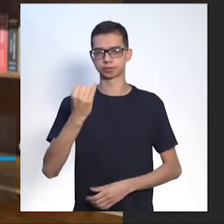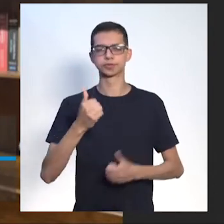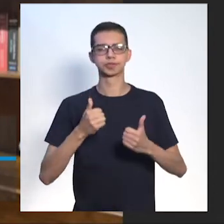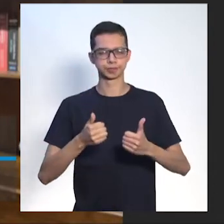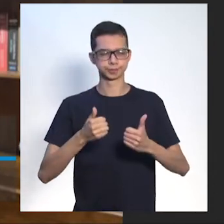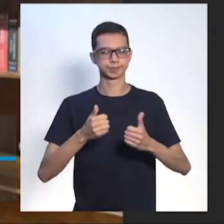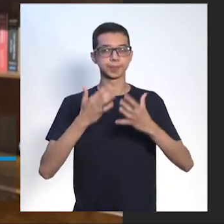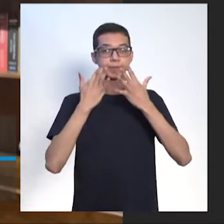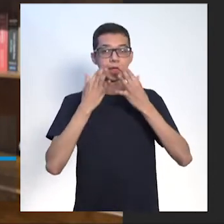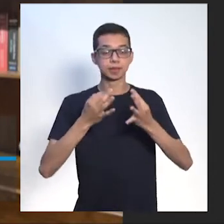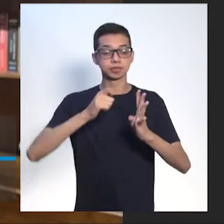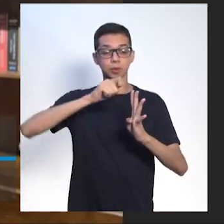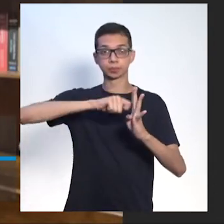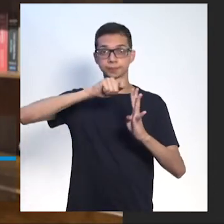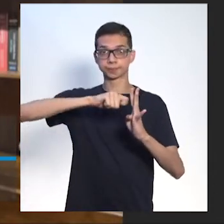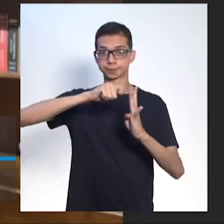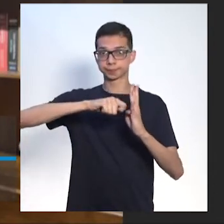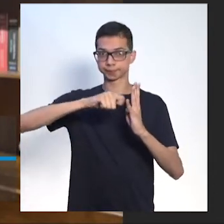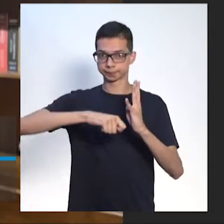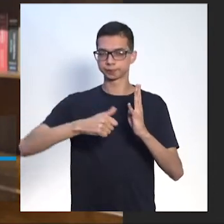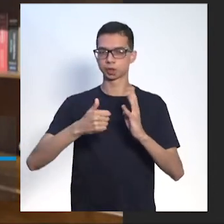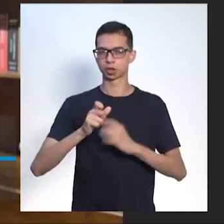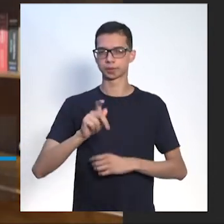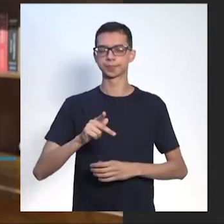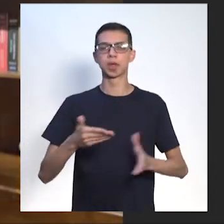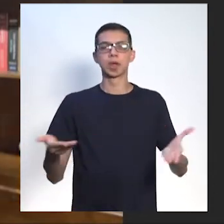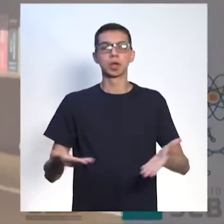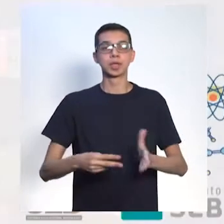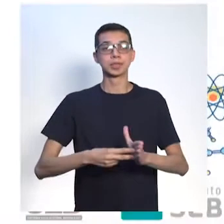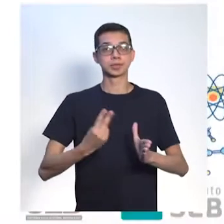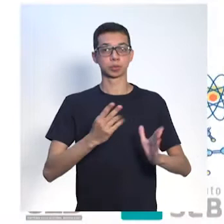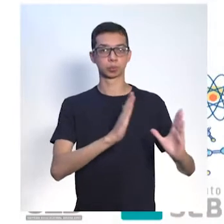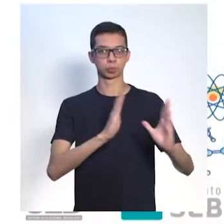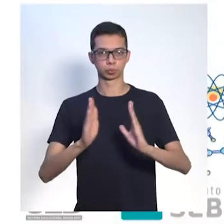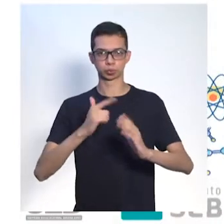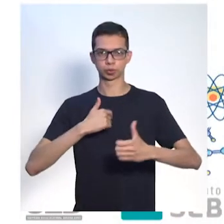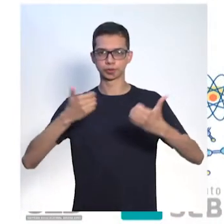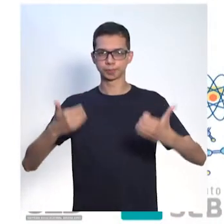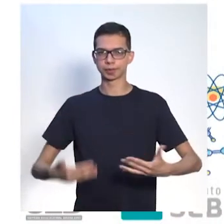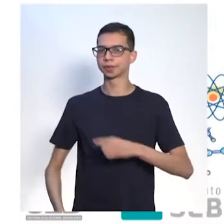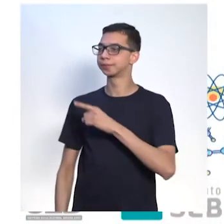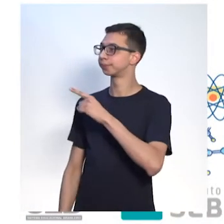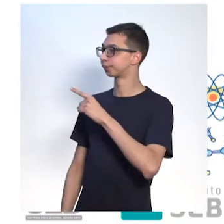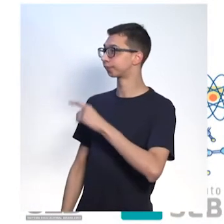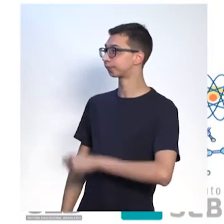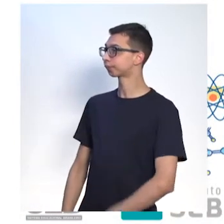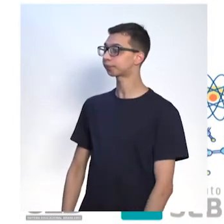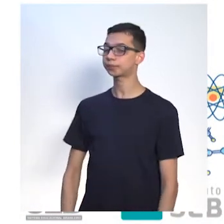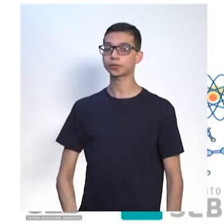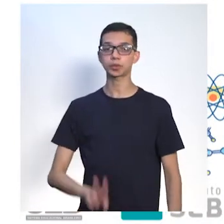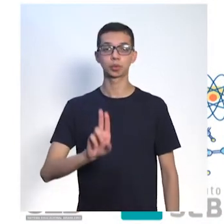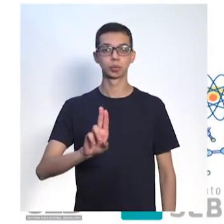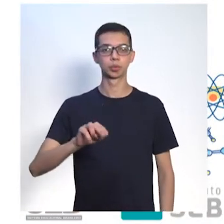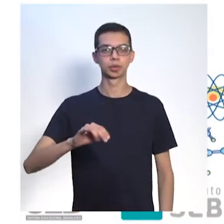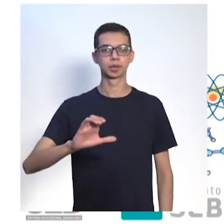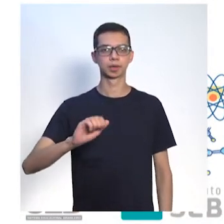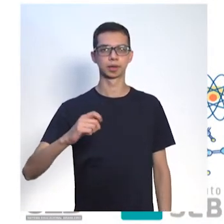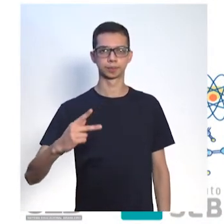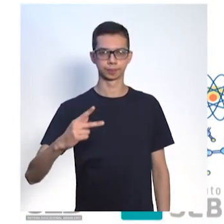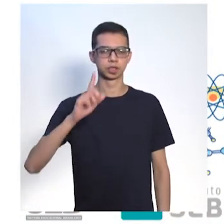calendário. A segunda fase está no outro slide. No outro slide, olha aí, Unicamp, 7 e 8 de